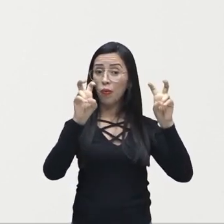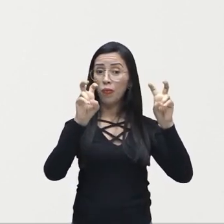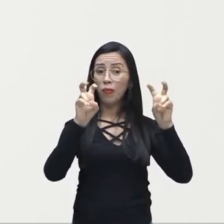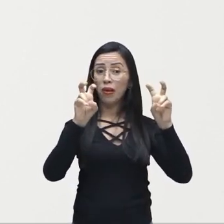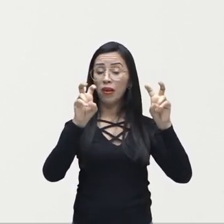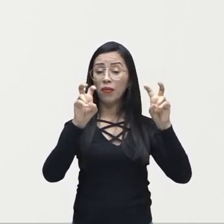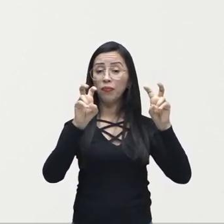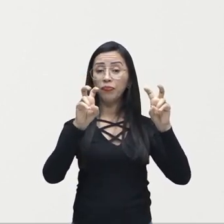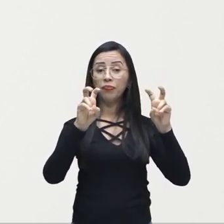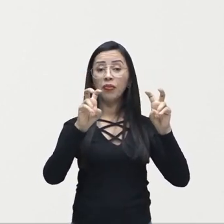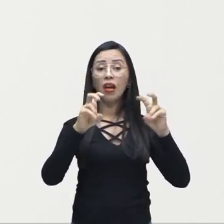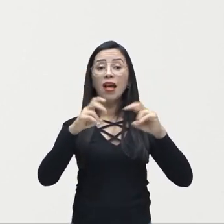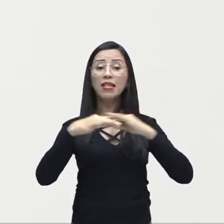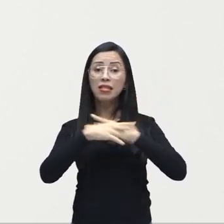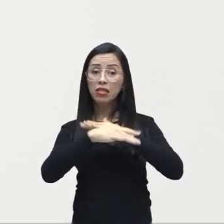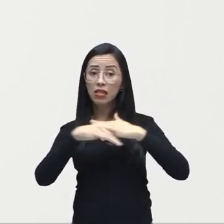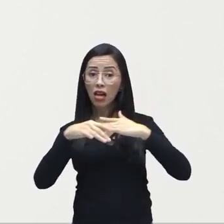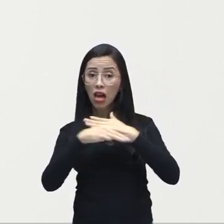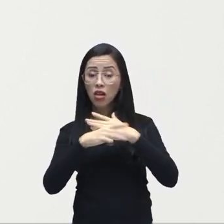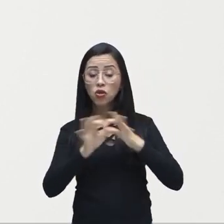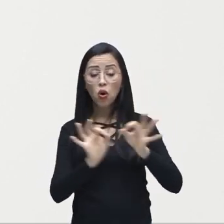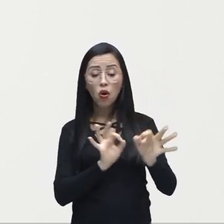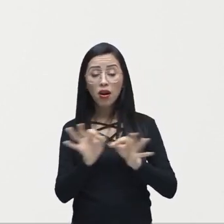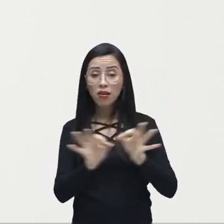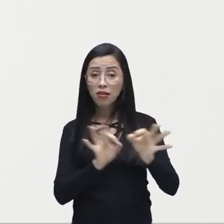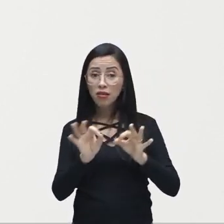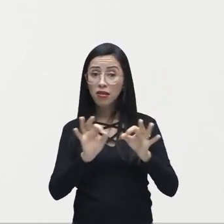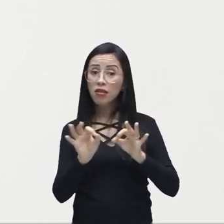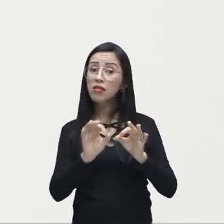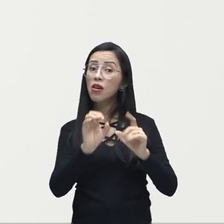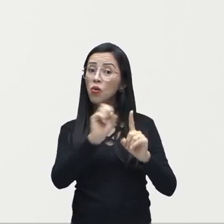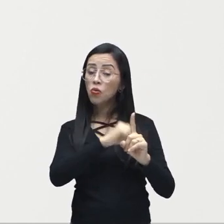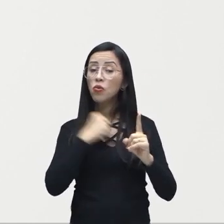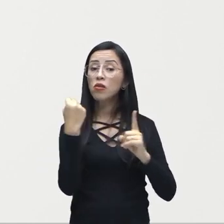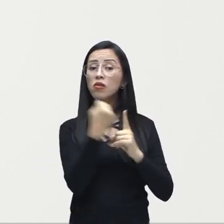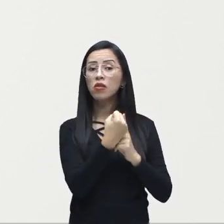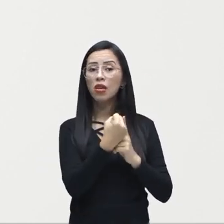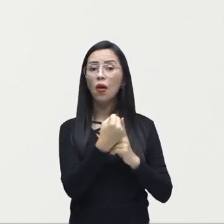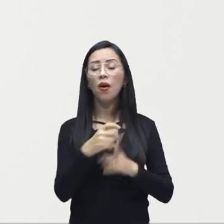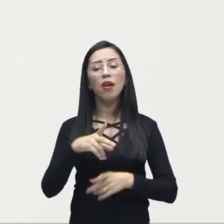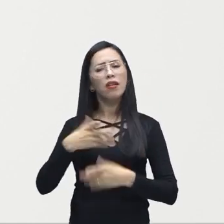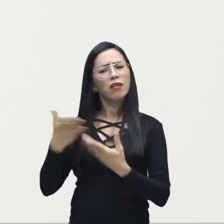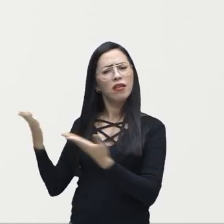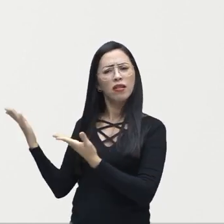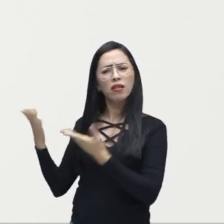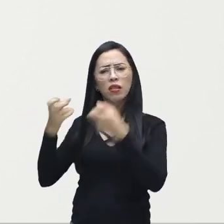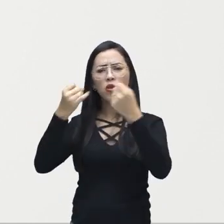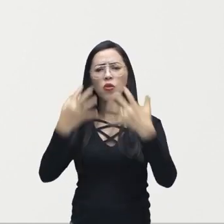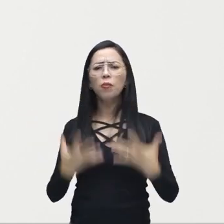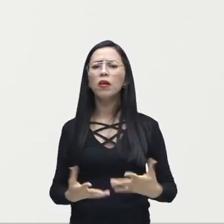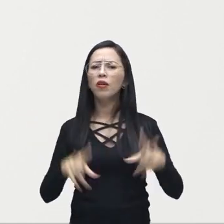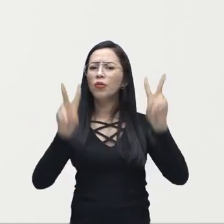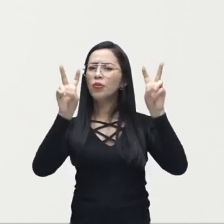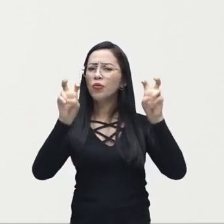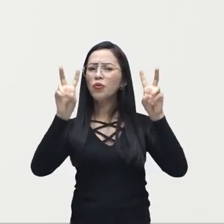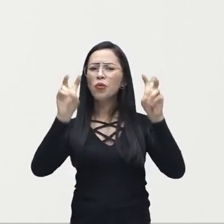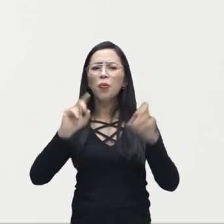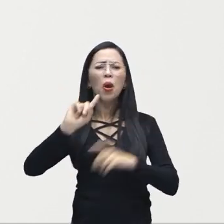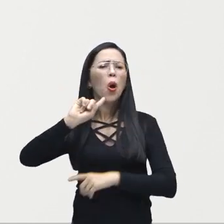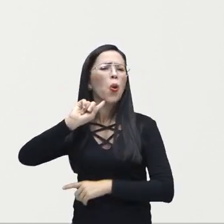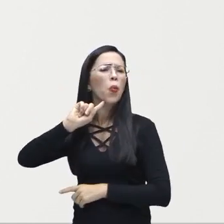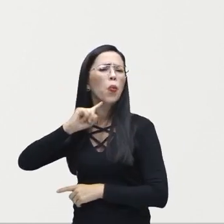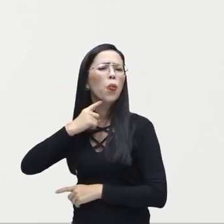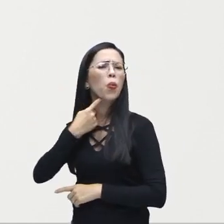da organização social. Então, o que nós temos? A poluição gerada e impregnada nas